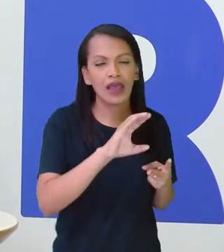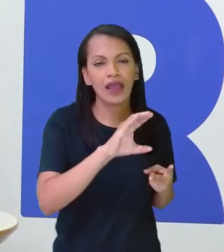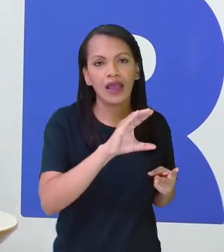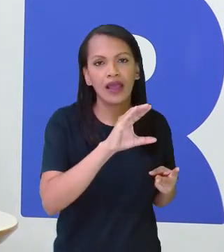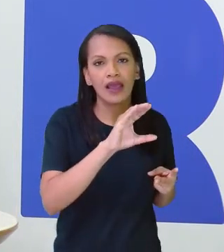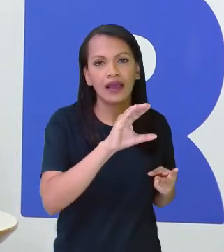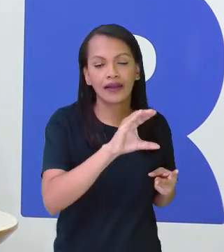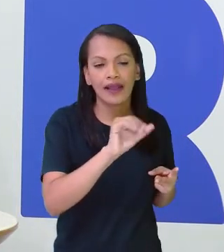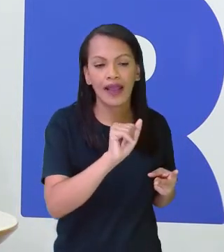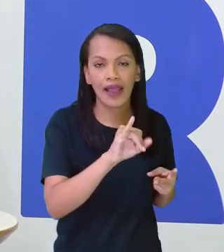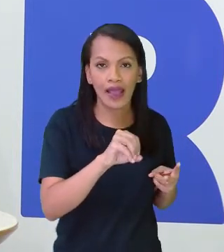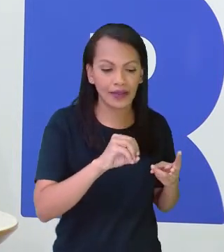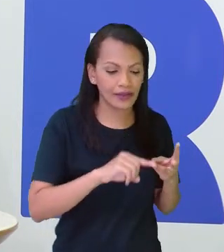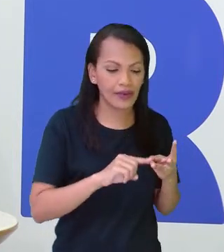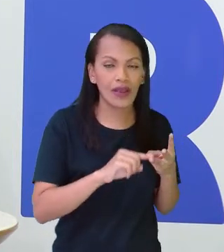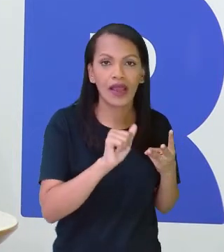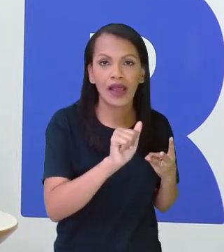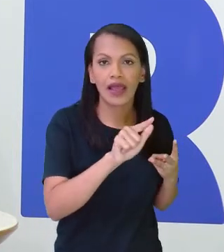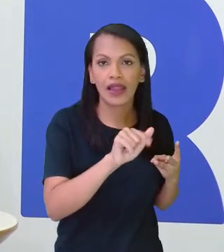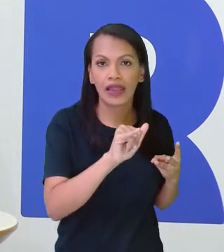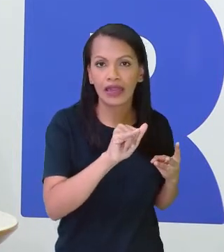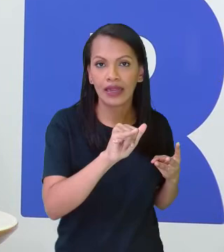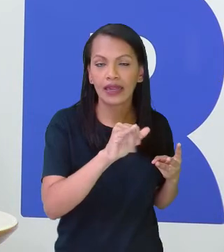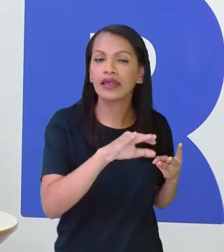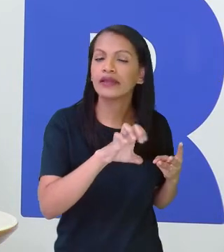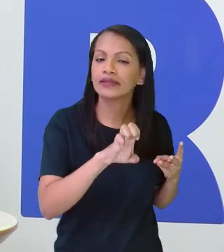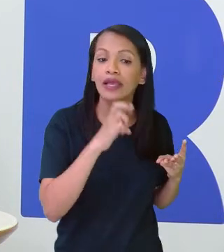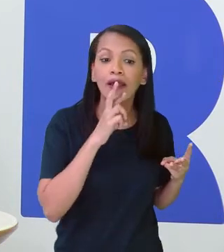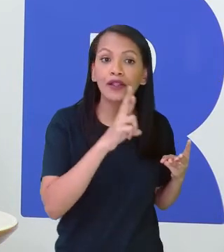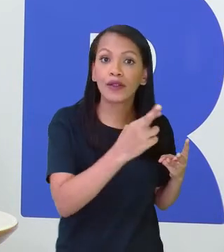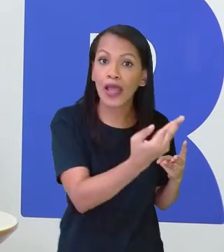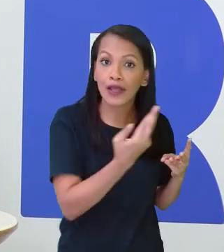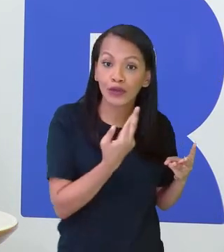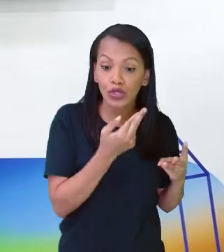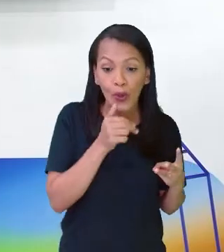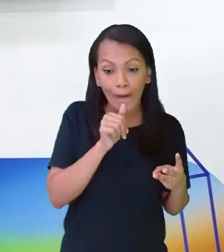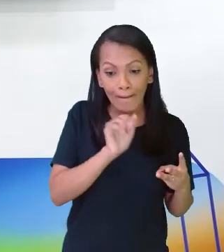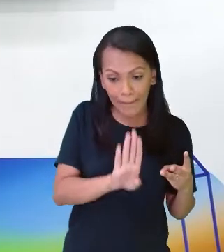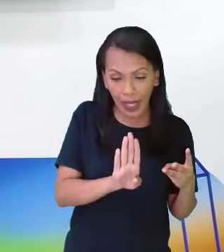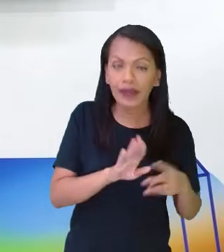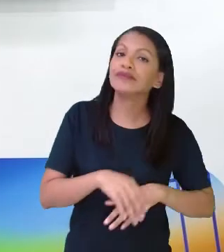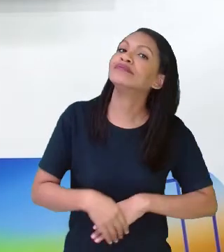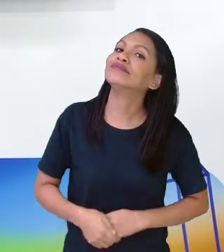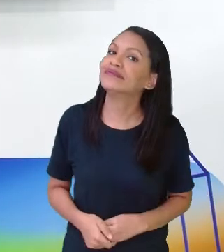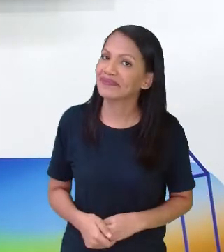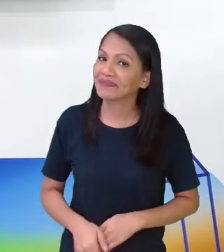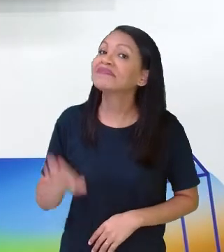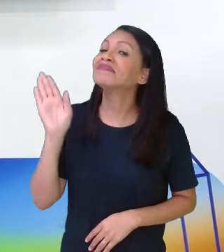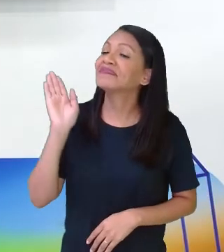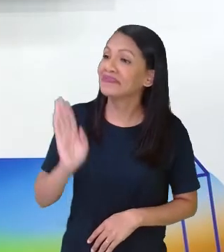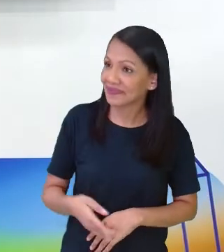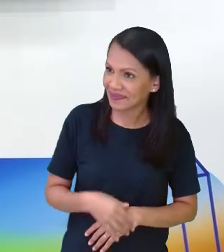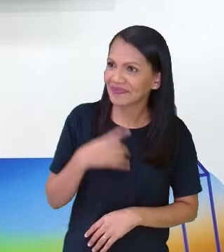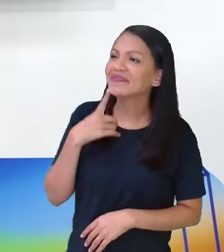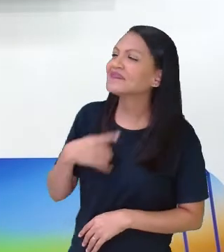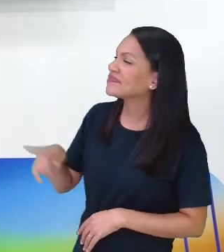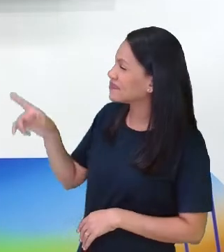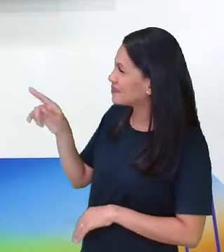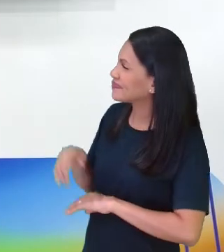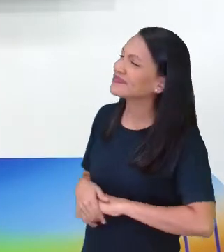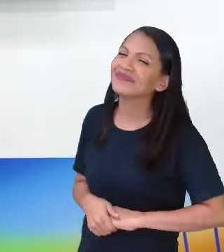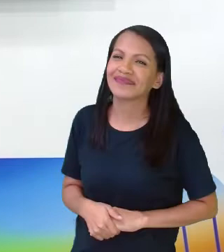também respondeu agora a letra B, frutas, verduras e legumes. Estão por dentro, hein? Estão